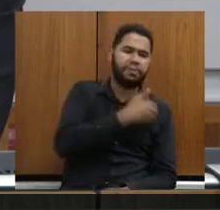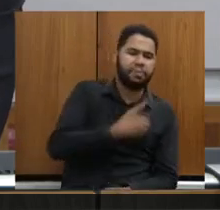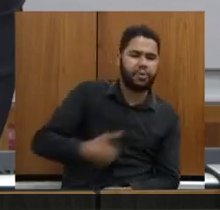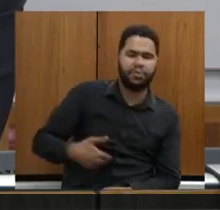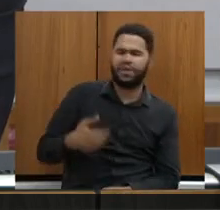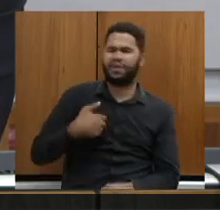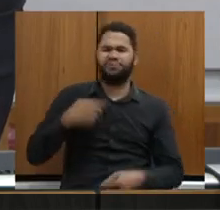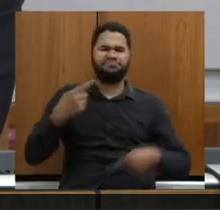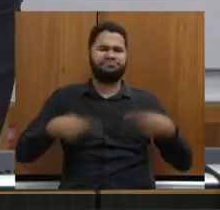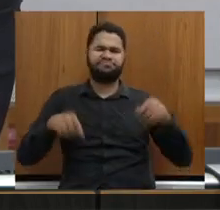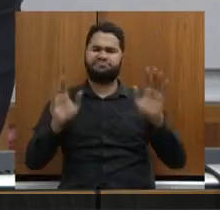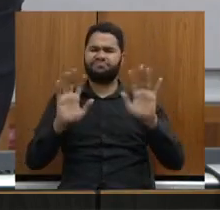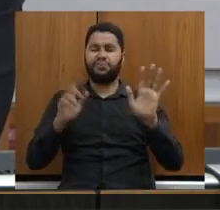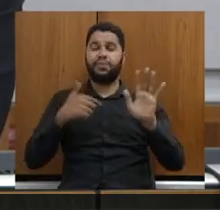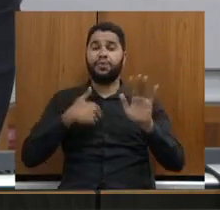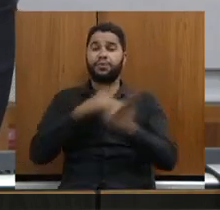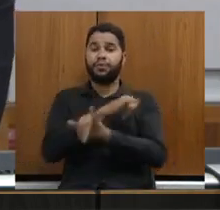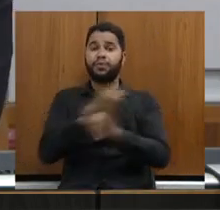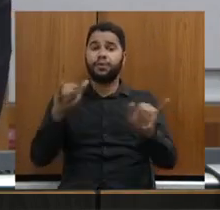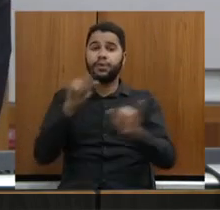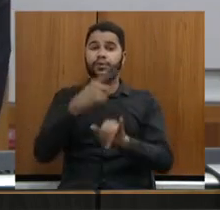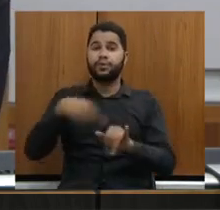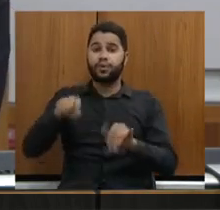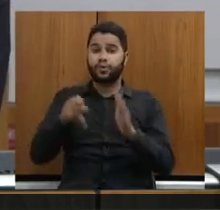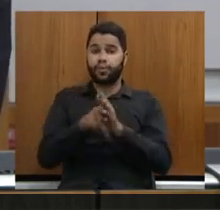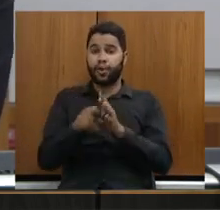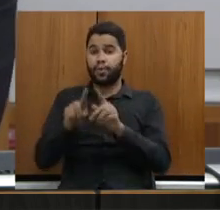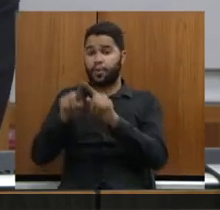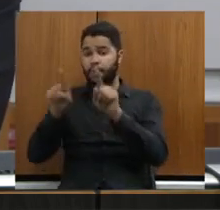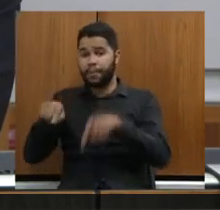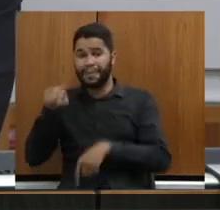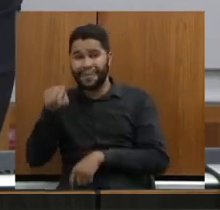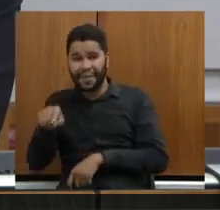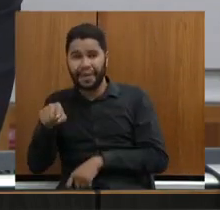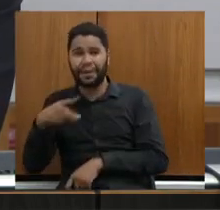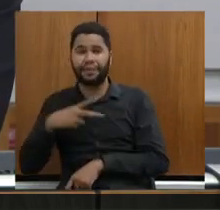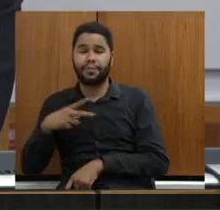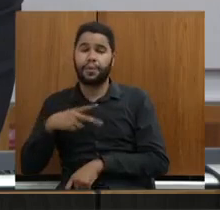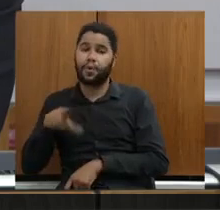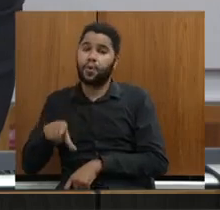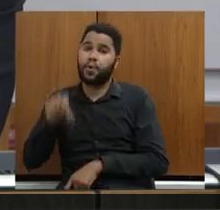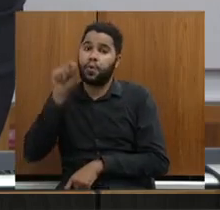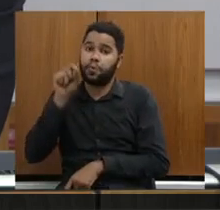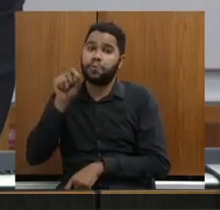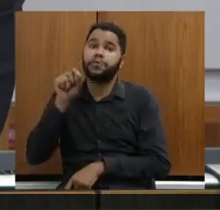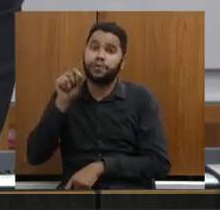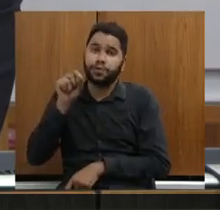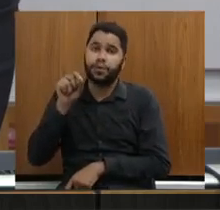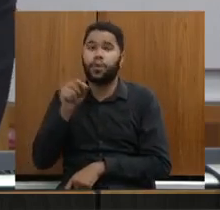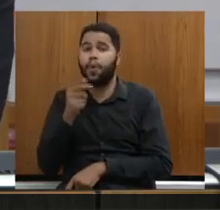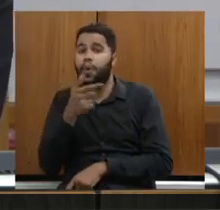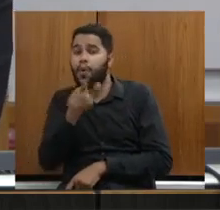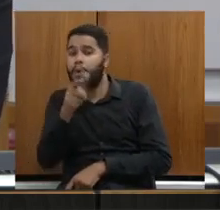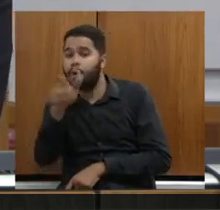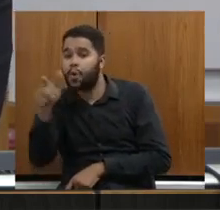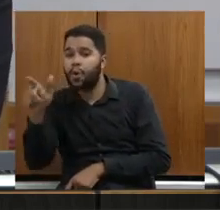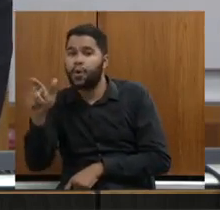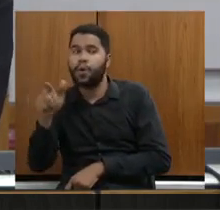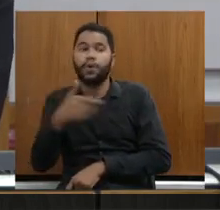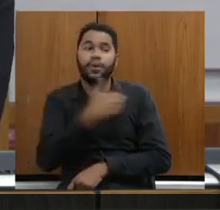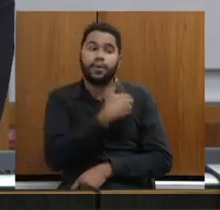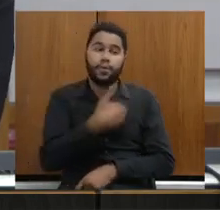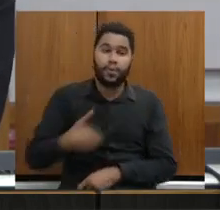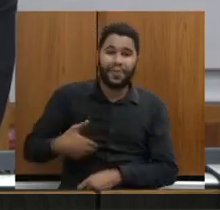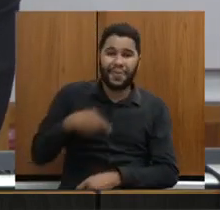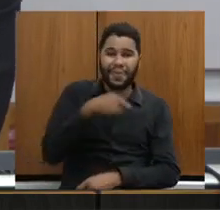eu deixo claro simplesmente o seguinte quando a gente tá falando de mercado privado você tem opção de buscar outros e quando